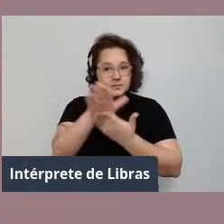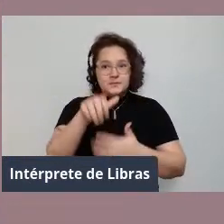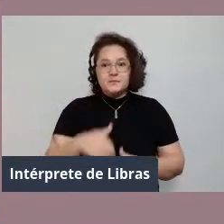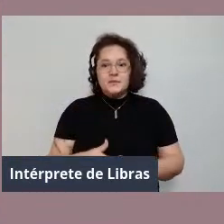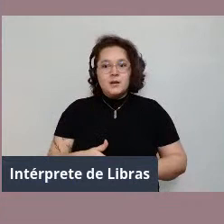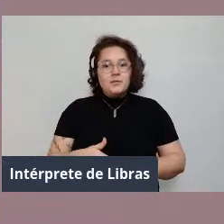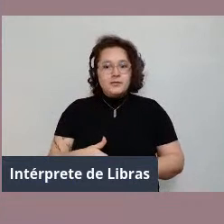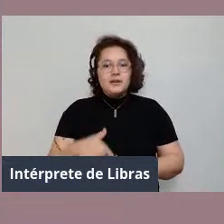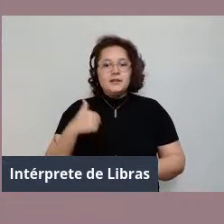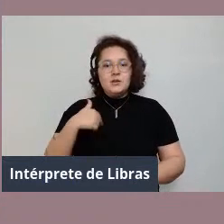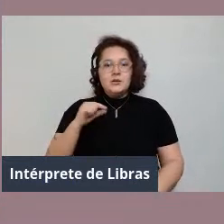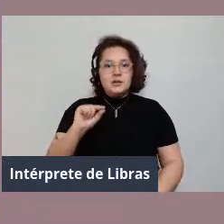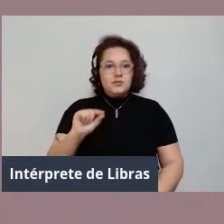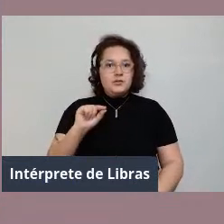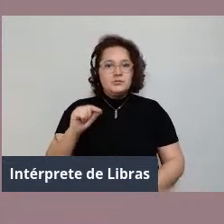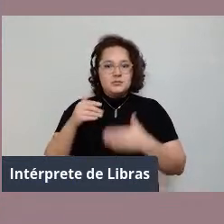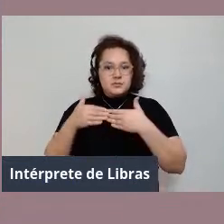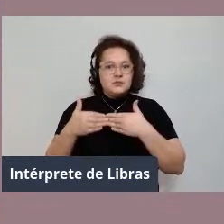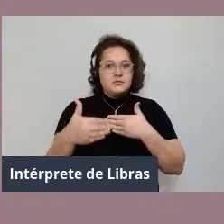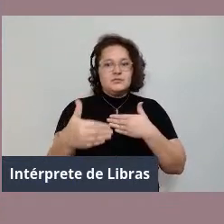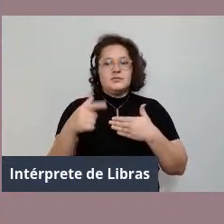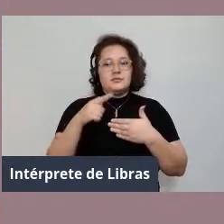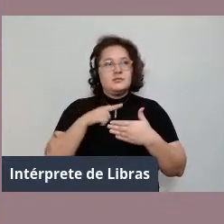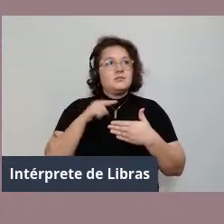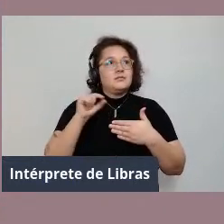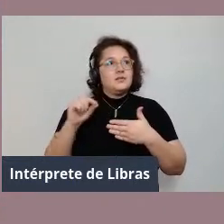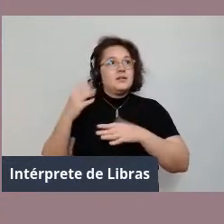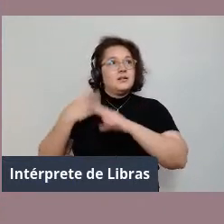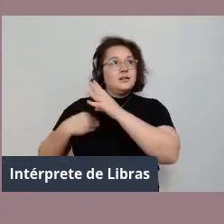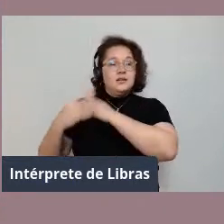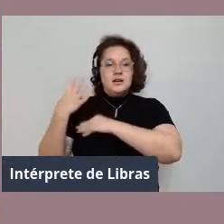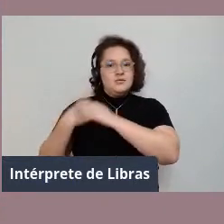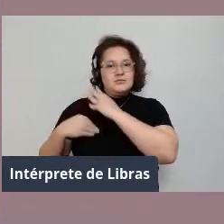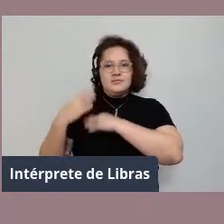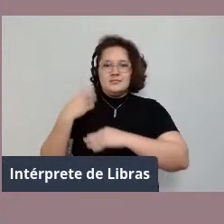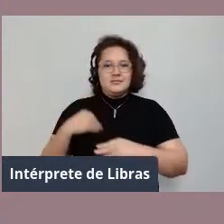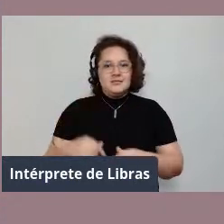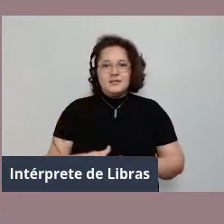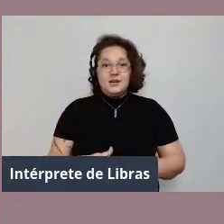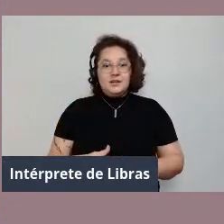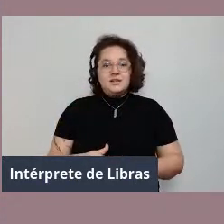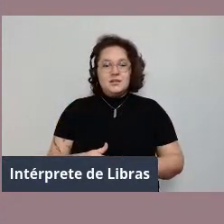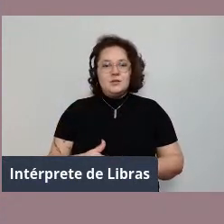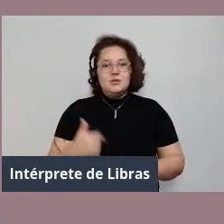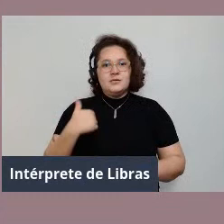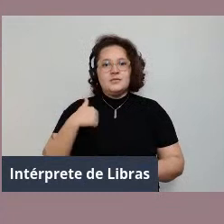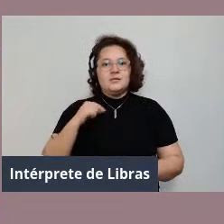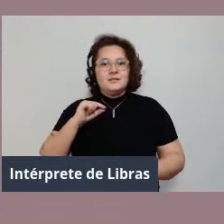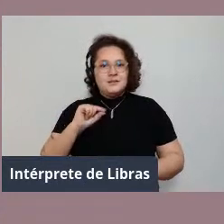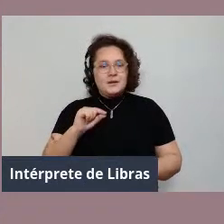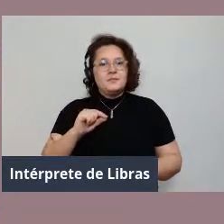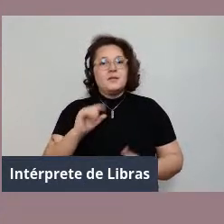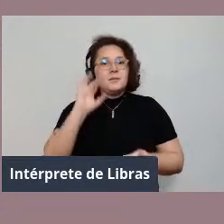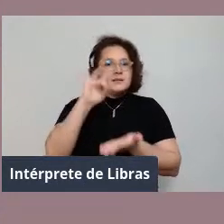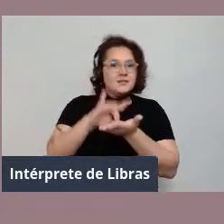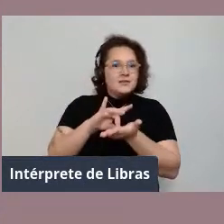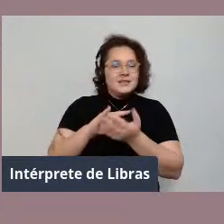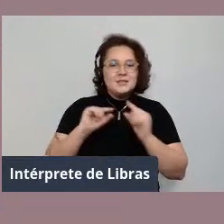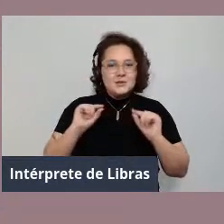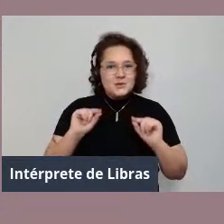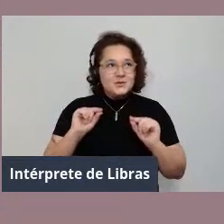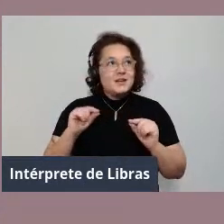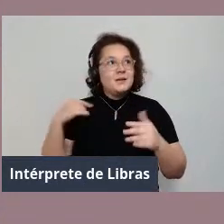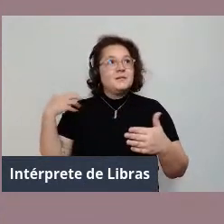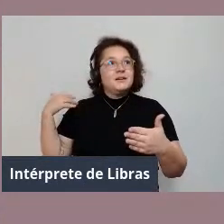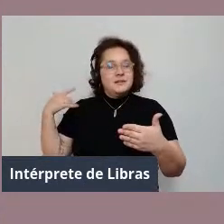altura, era um adolescente promissor, acho que ele não tinha 20 anos. Mas a verdade é que até esse dia de